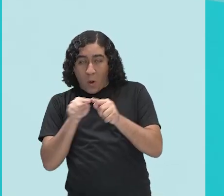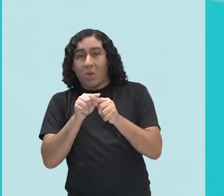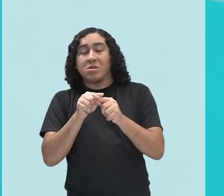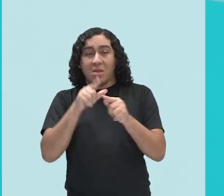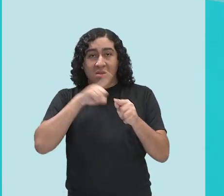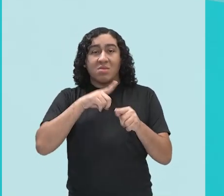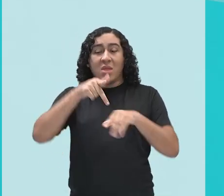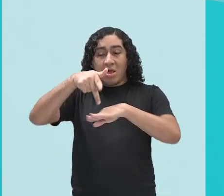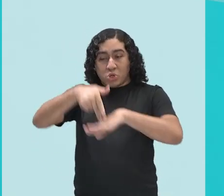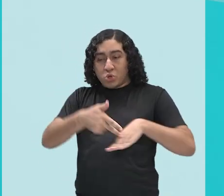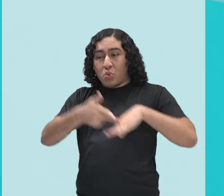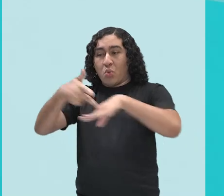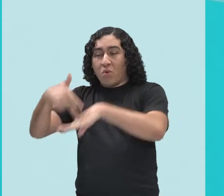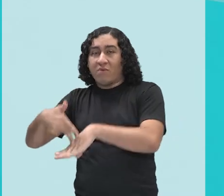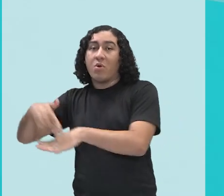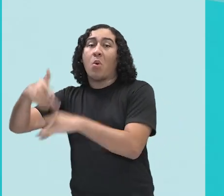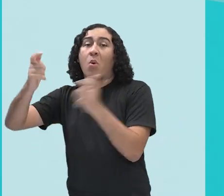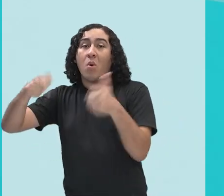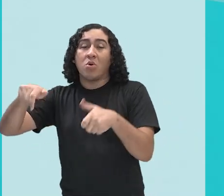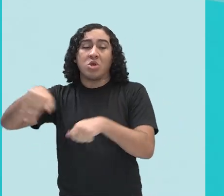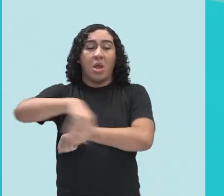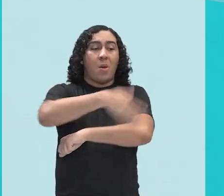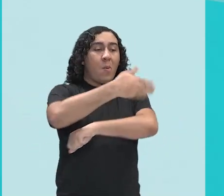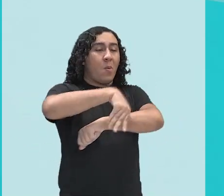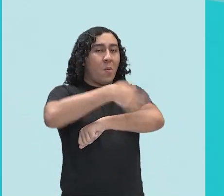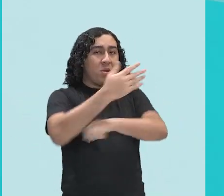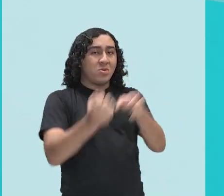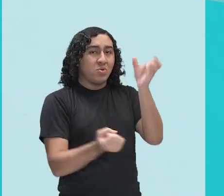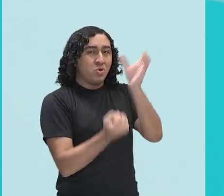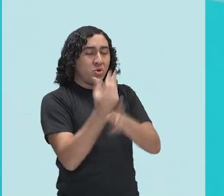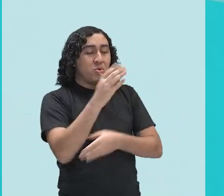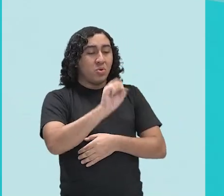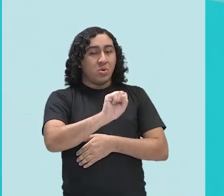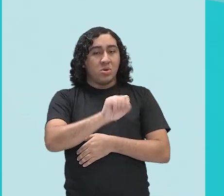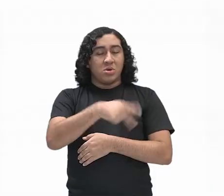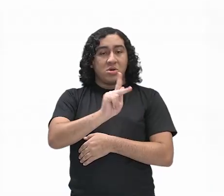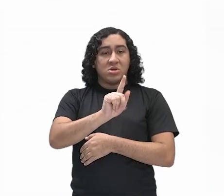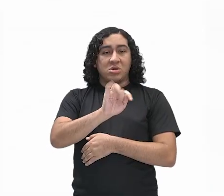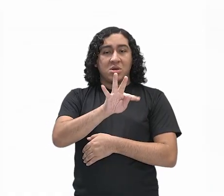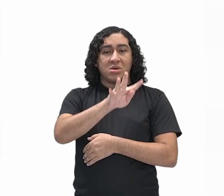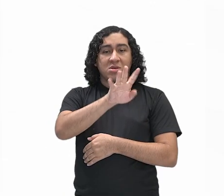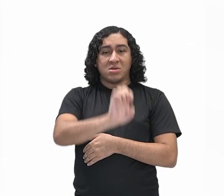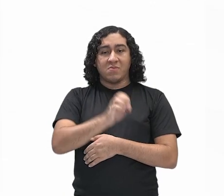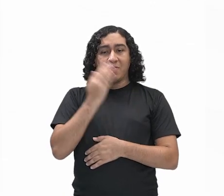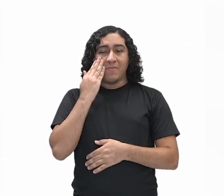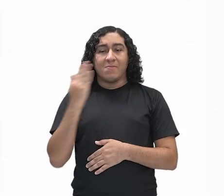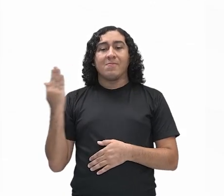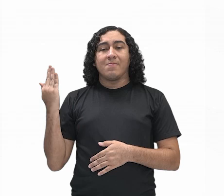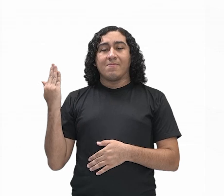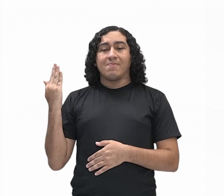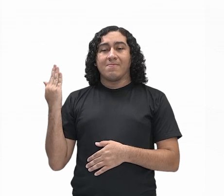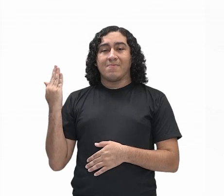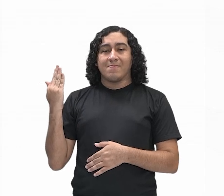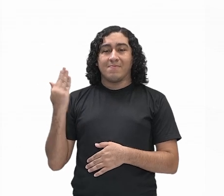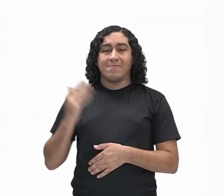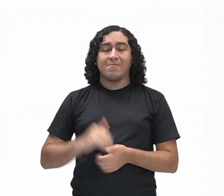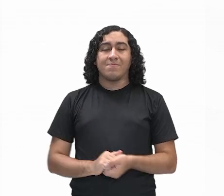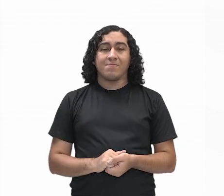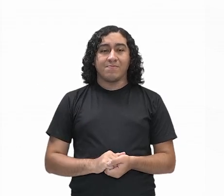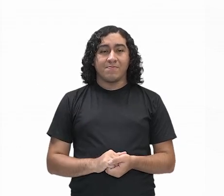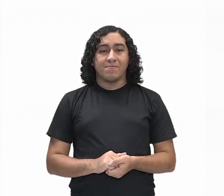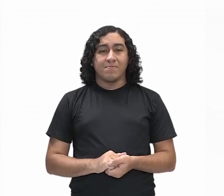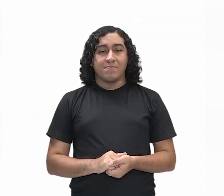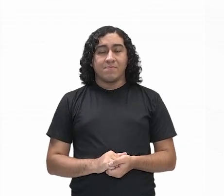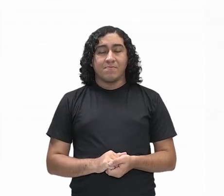de surfar nas ruas. E aí surgiu então o skate, que é o nosso próximo comentário aqui, ó. O skate surgiu